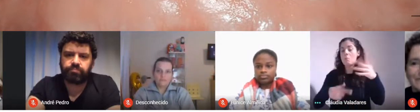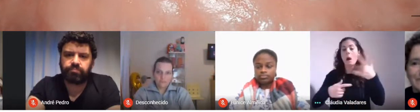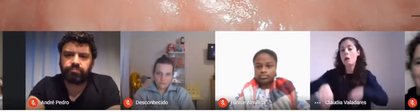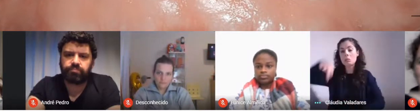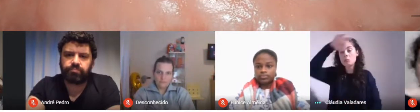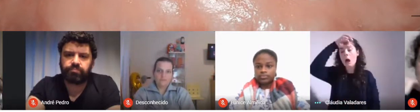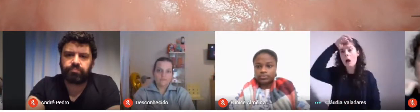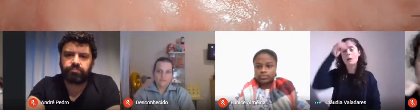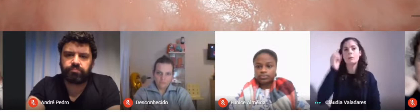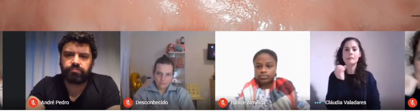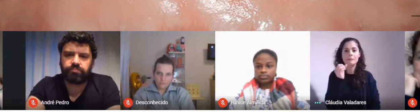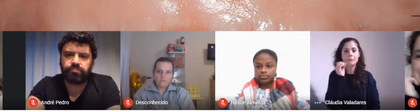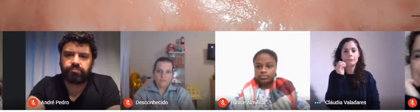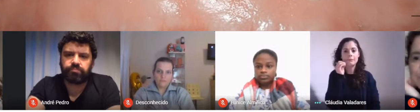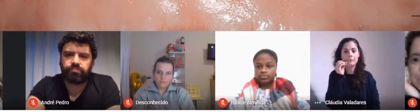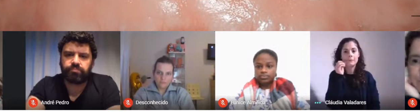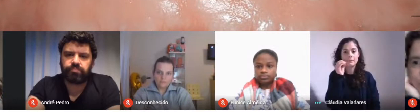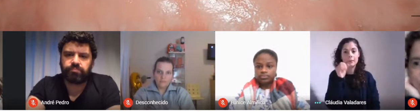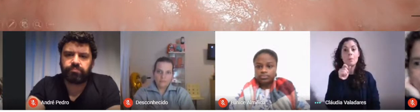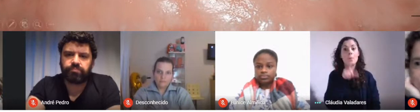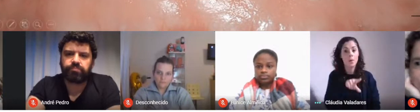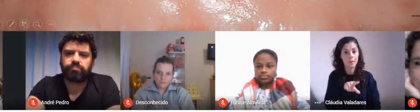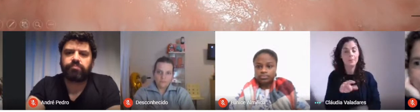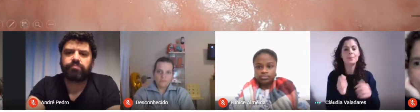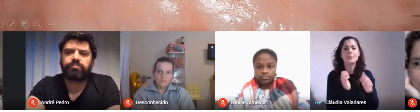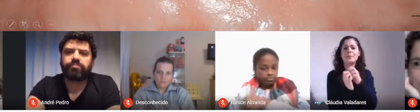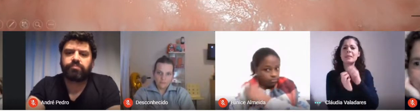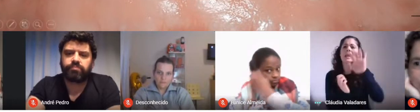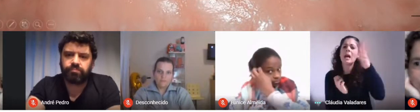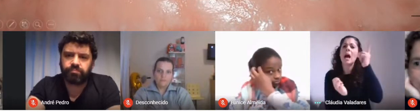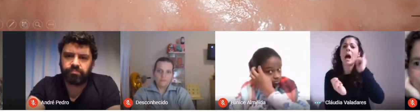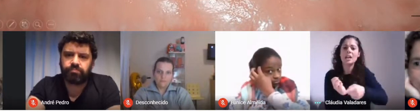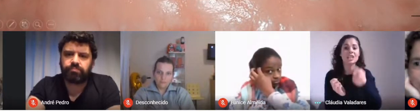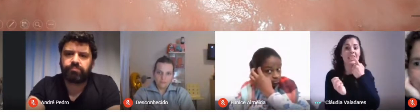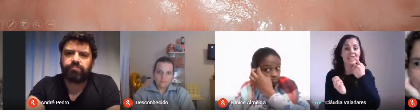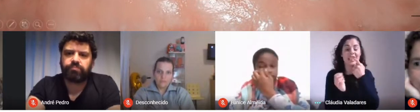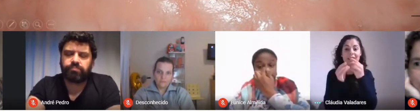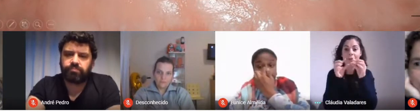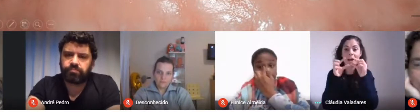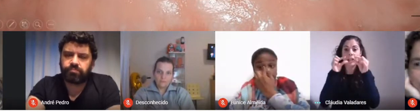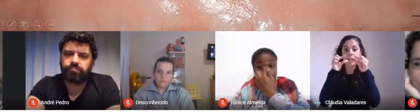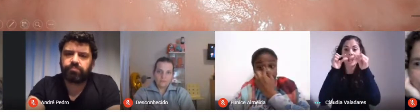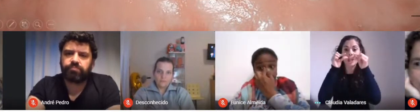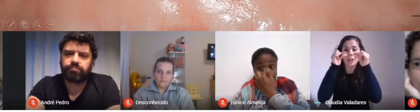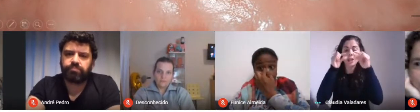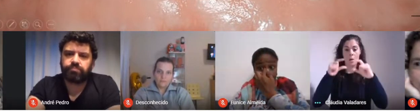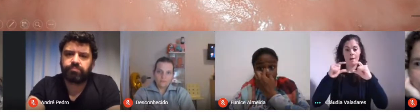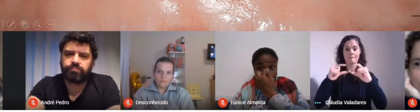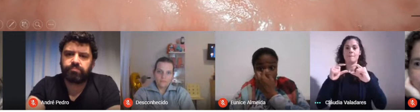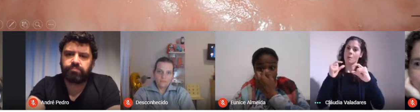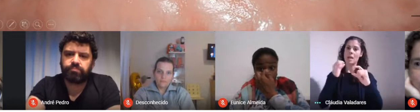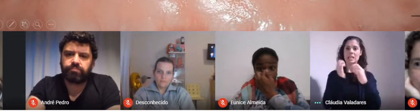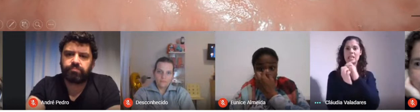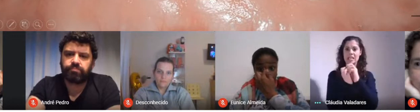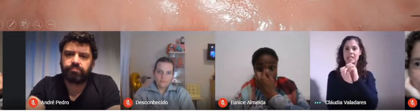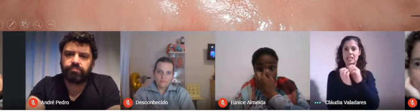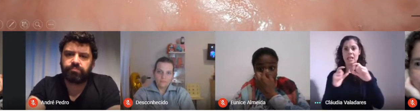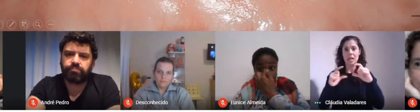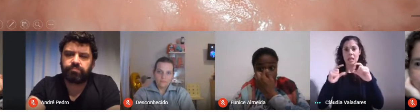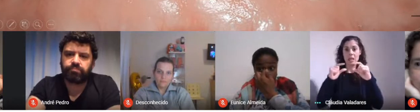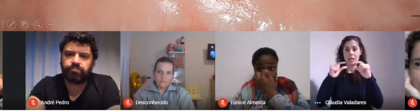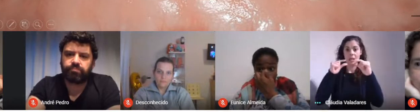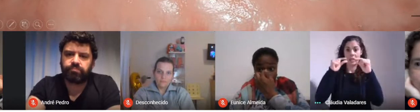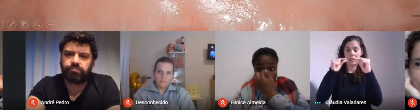O bruxismo promove então o desgaste dos dentes, eles ficam cada vez mais pequeninos e causa